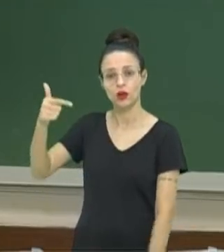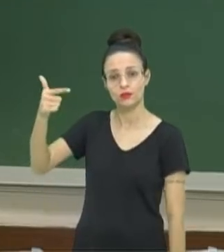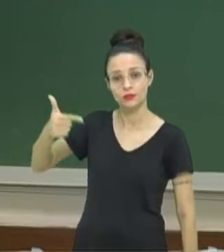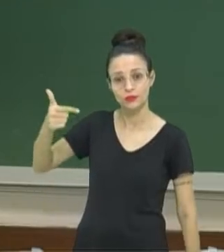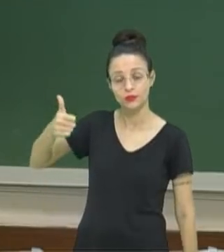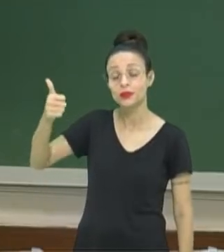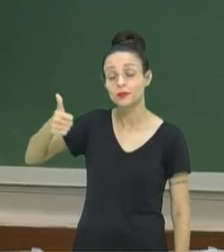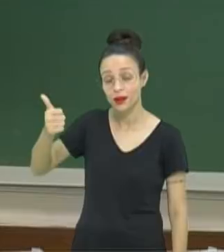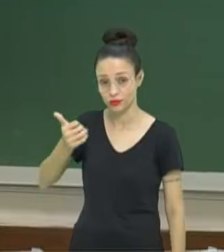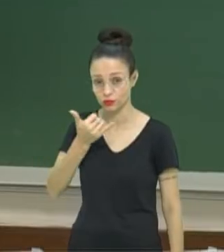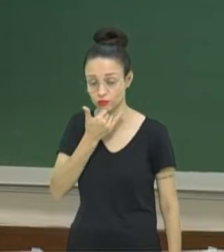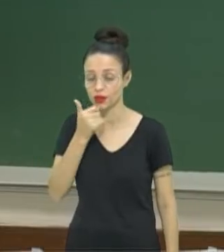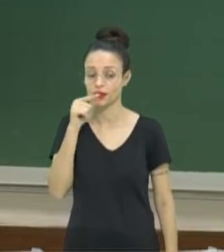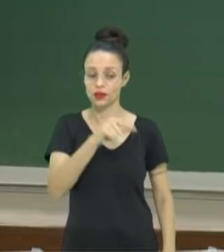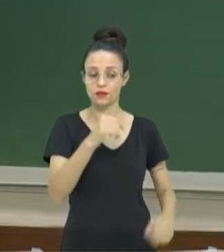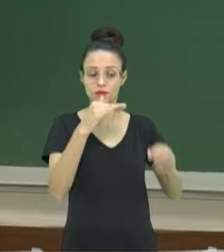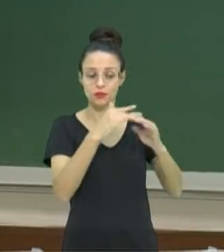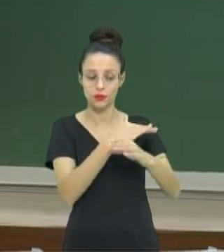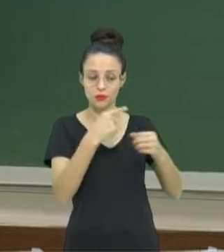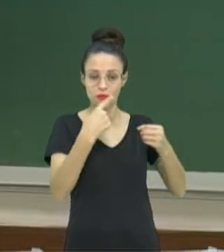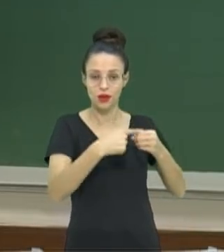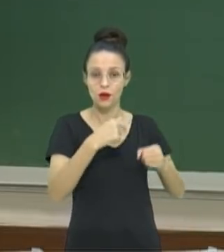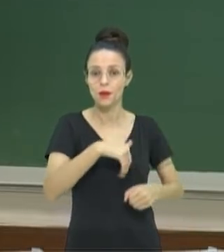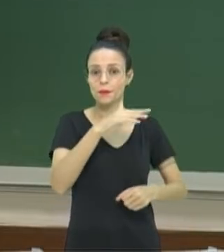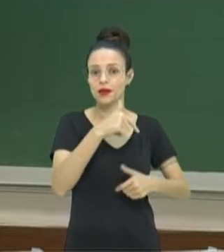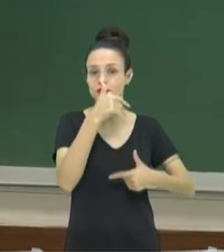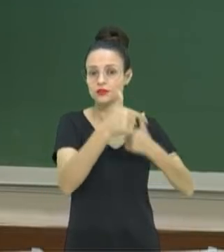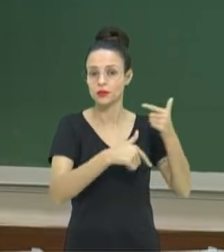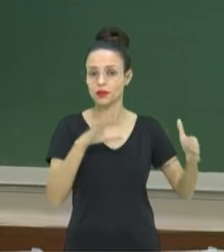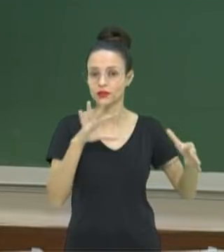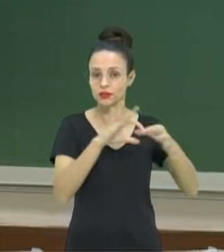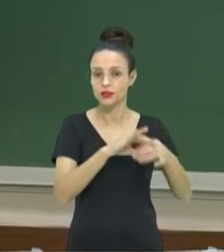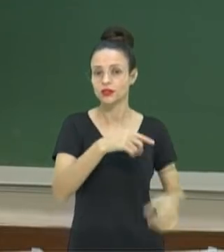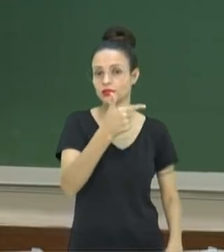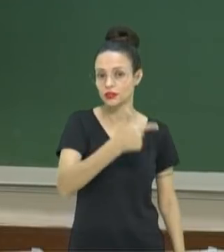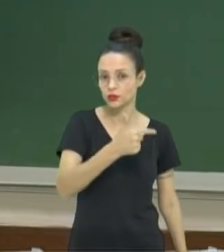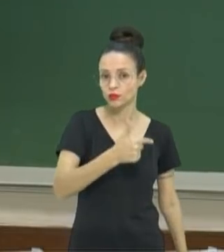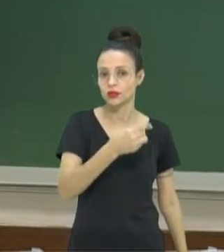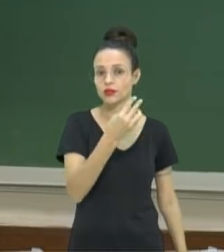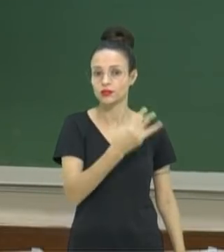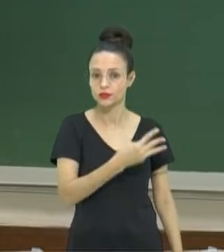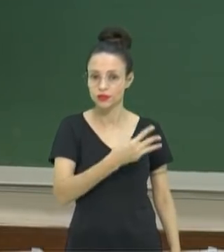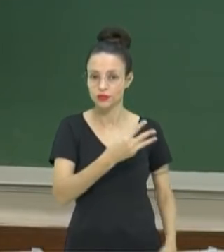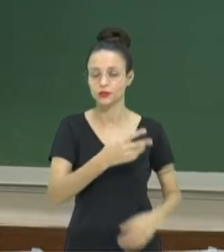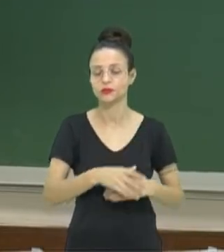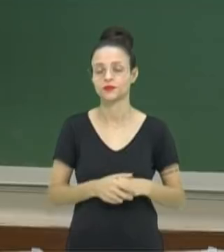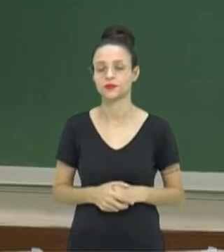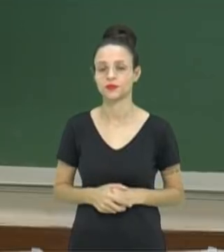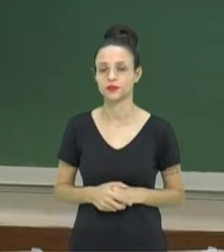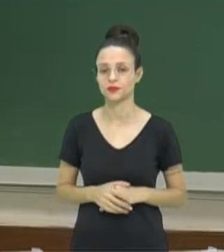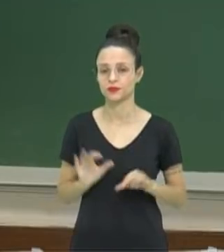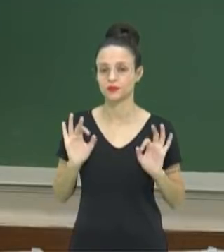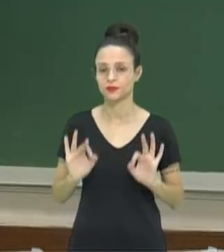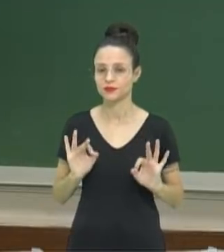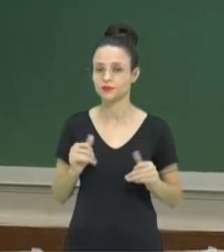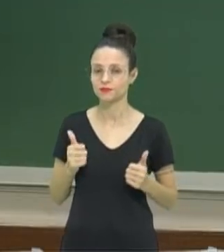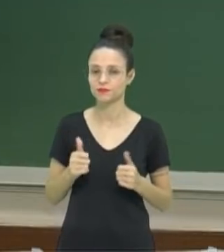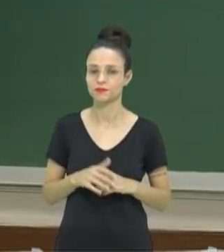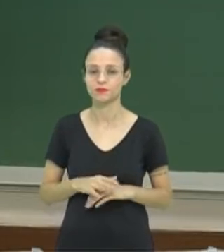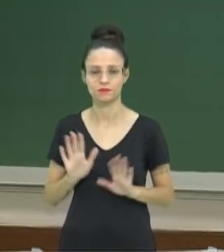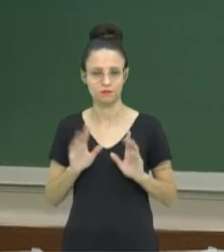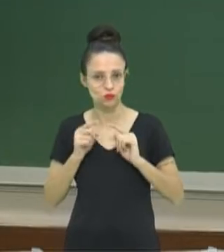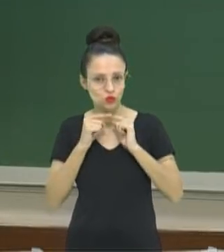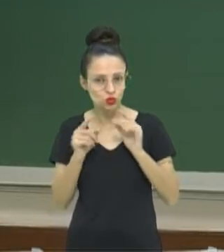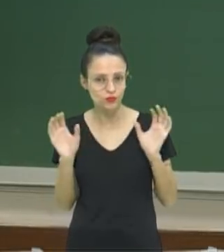primário. No meio urbano, mais atividades ligadas ao setor secundário e terciário, certo? Só para não ficar